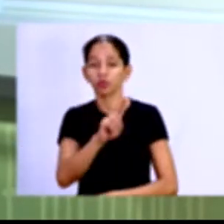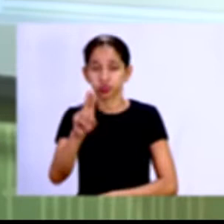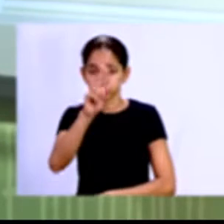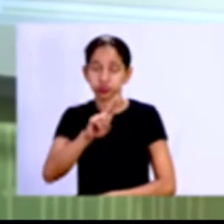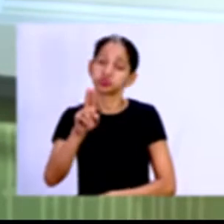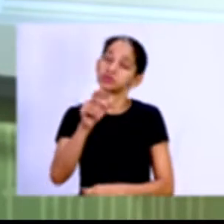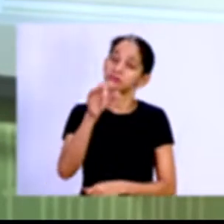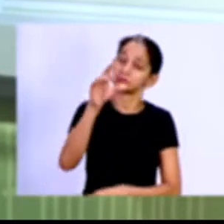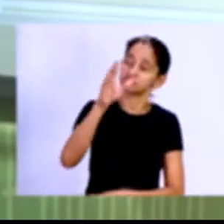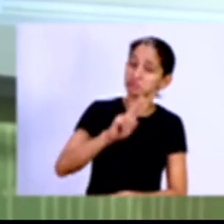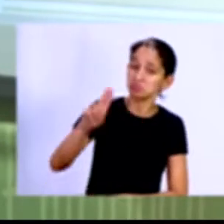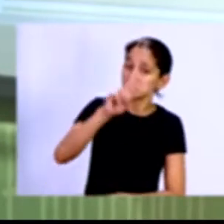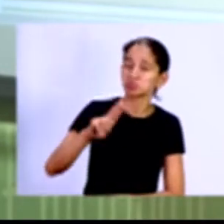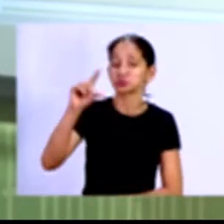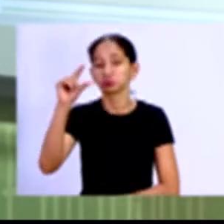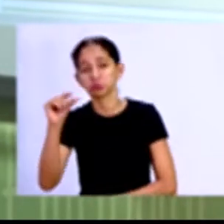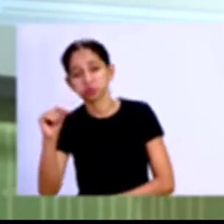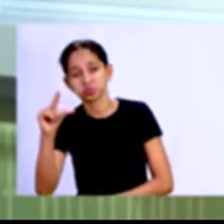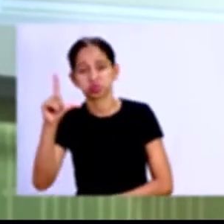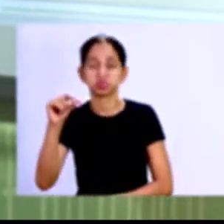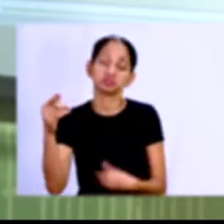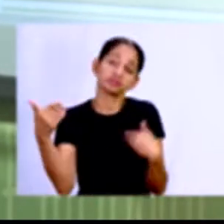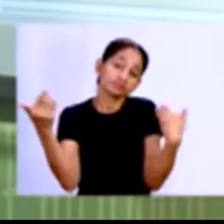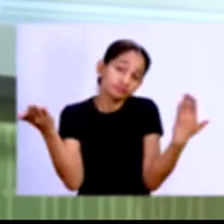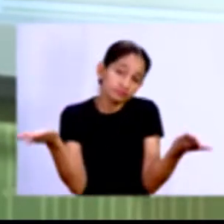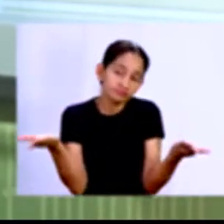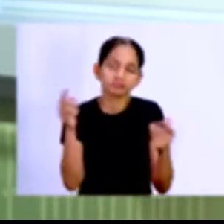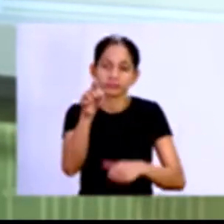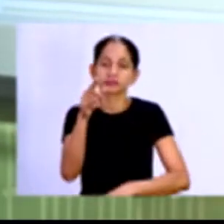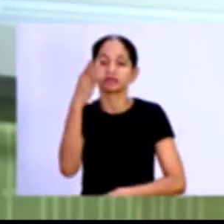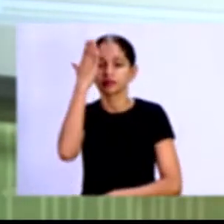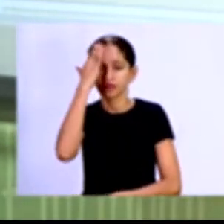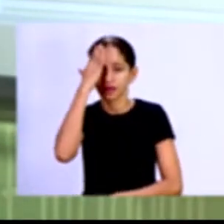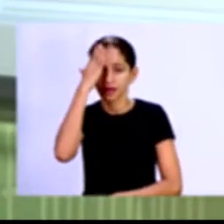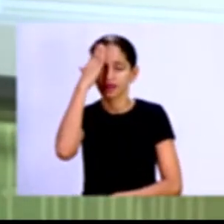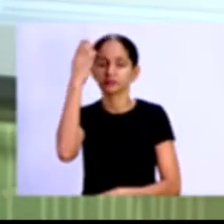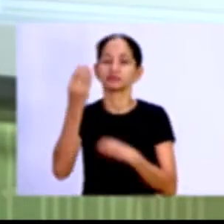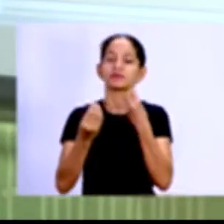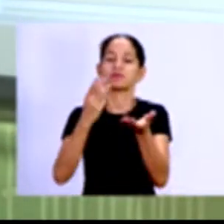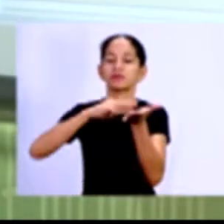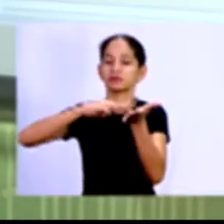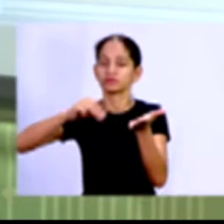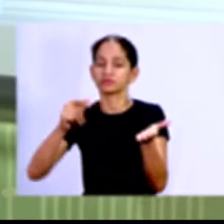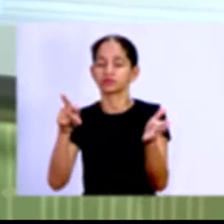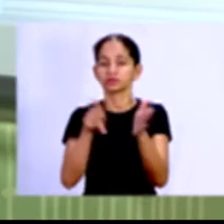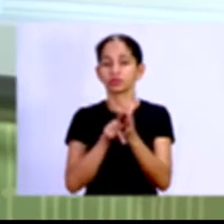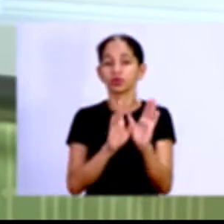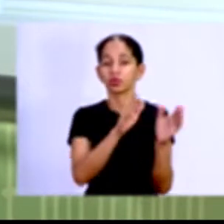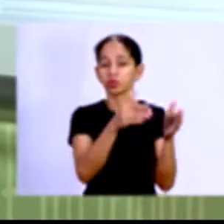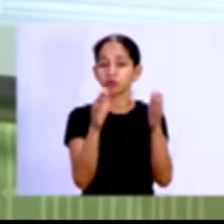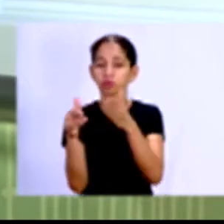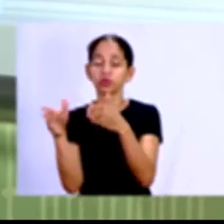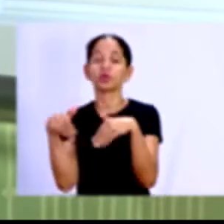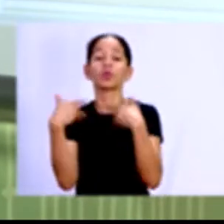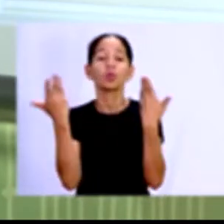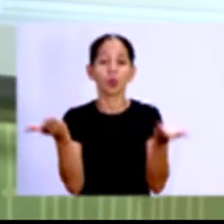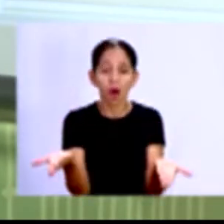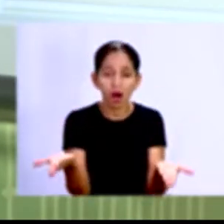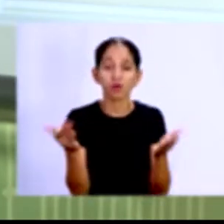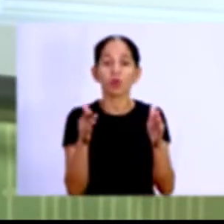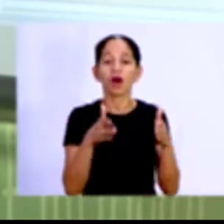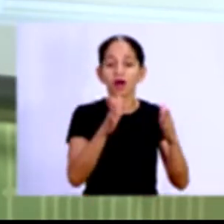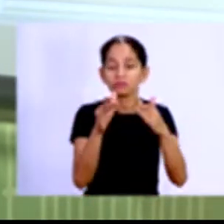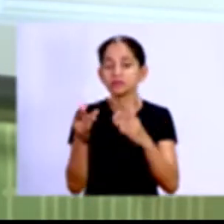dependendo, né, de mais ou menos intensidade, você vai ter um tipo de metodologia, quer dizer, um tipo de